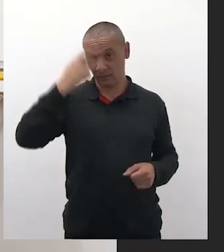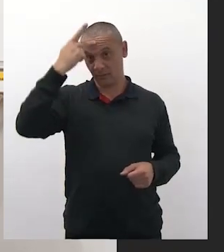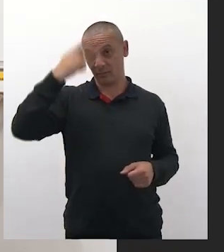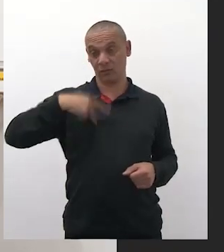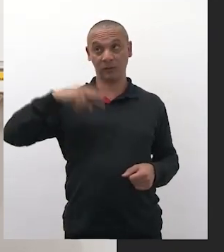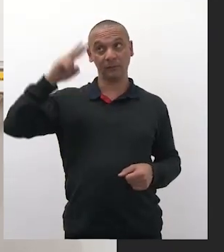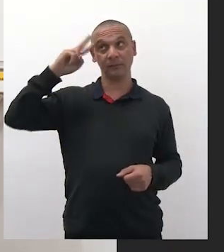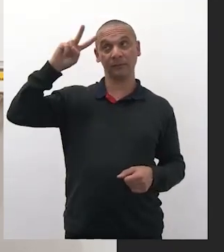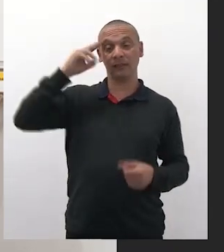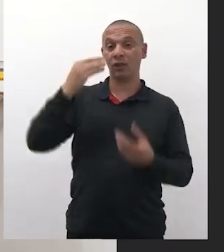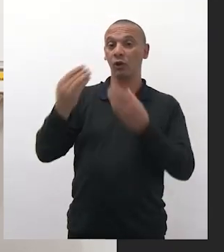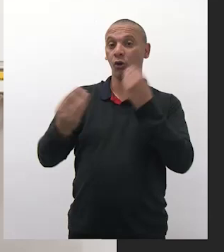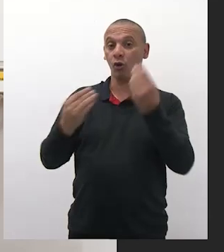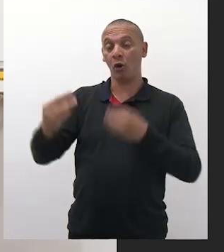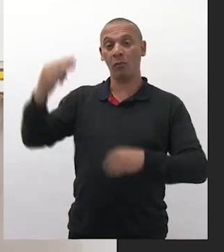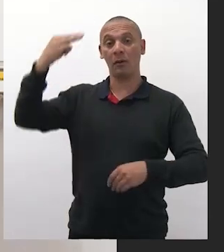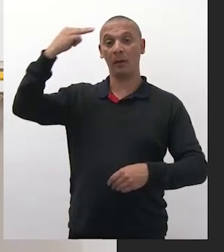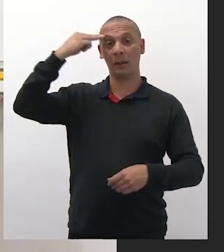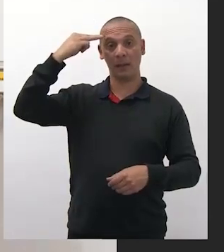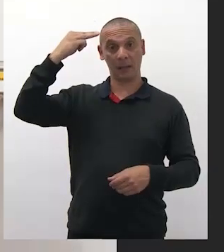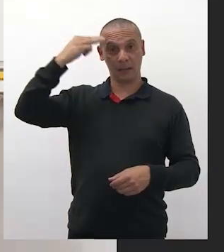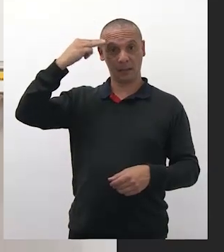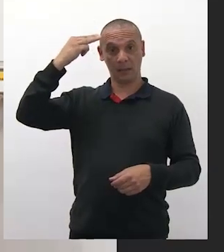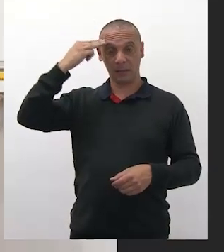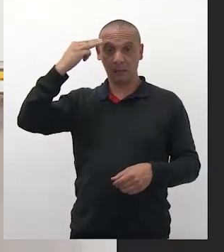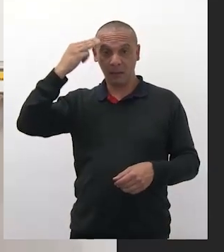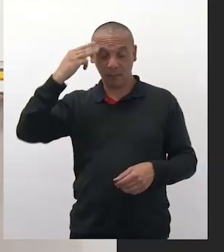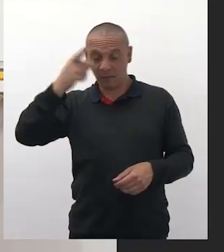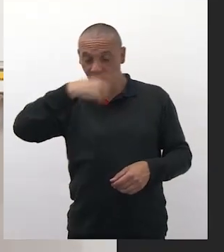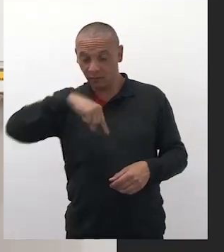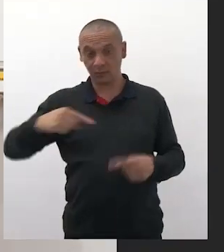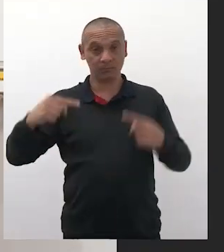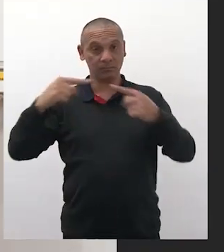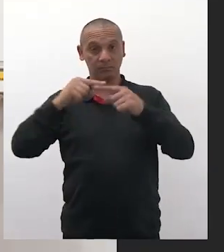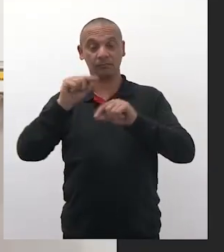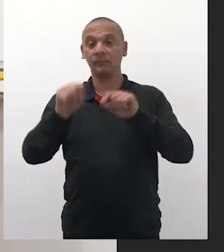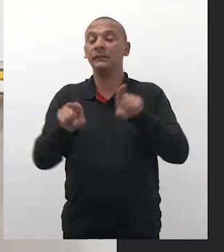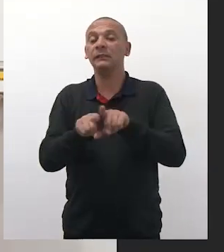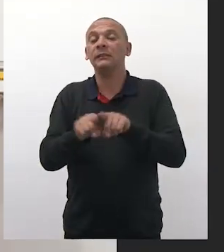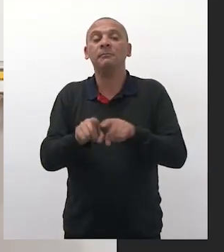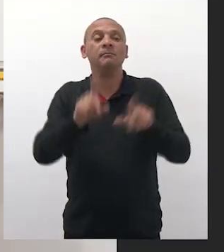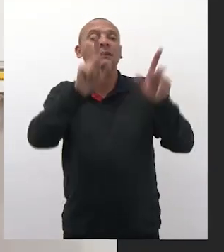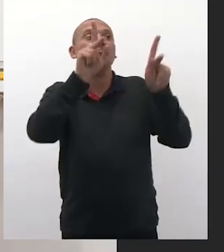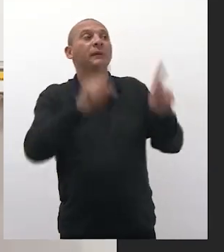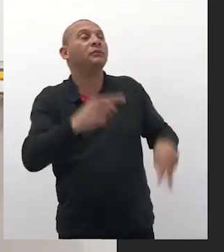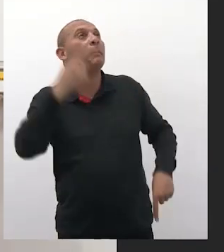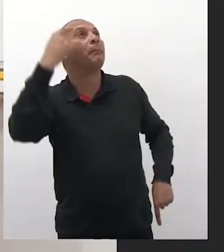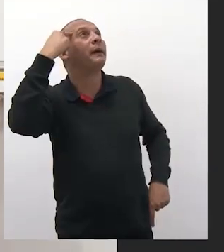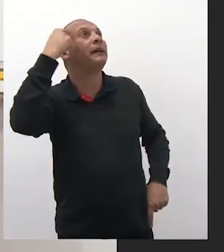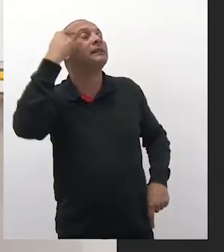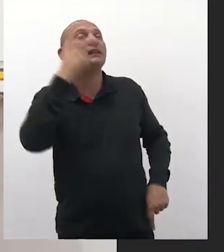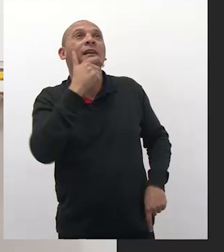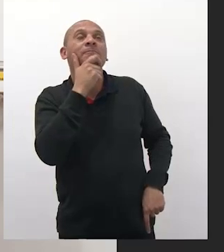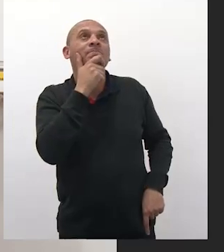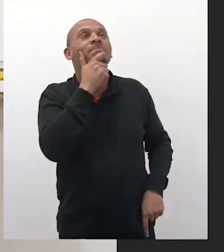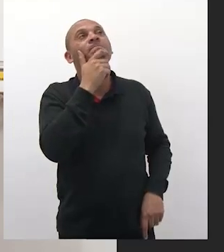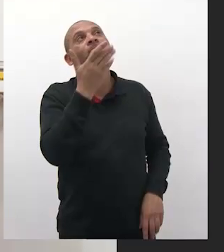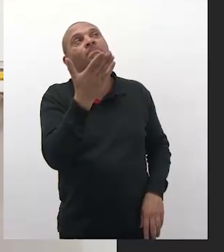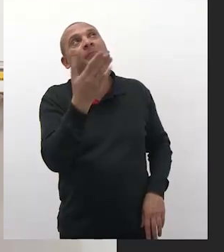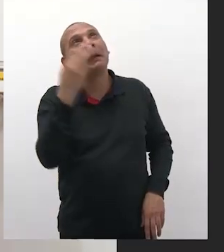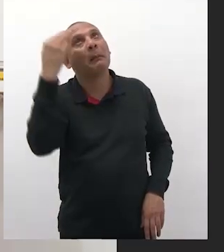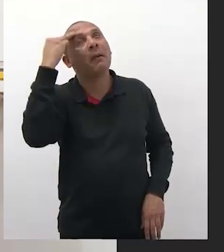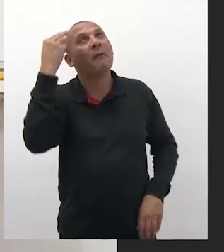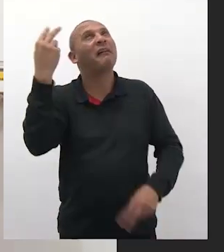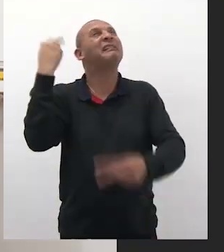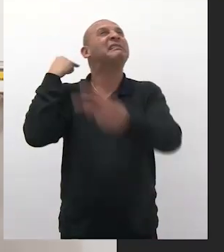que a memória ela está no meu presente, né? Que às vezes as pessoas pensam que memória é